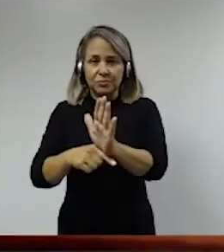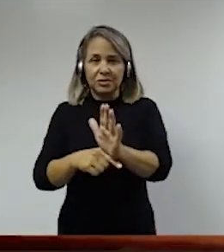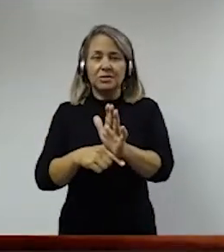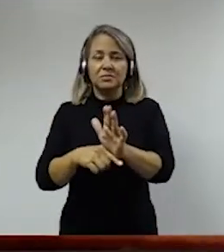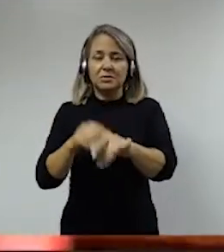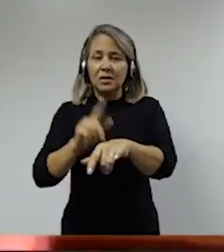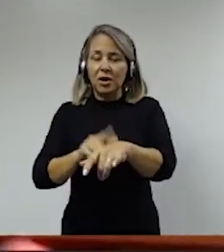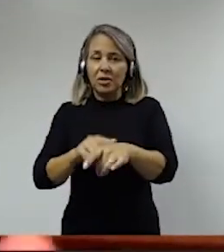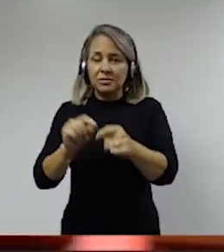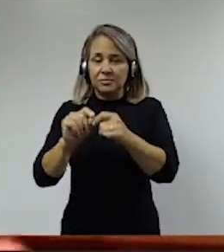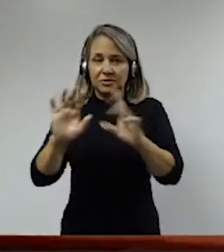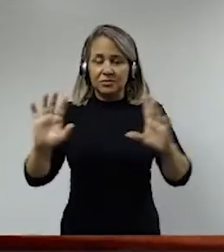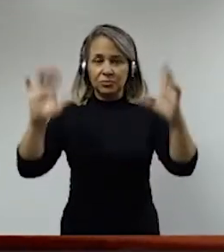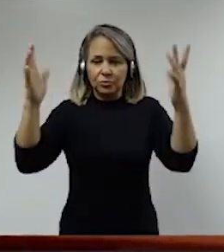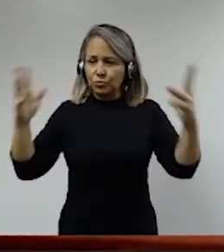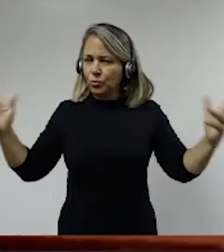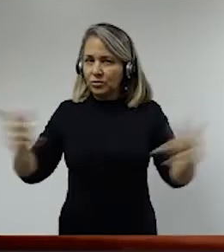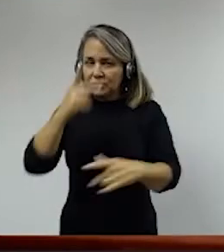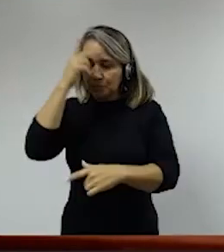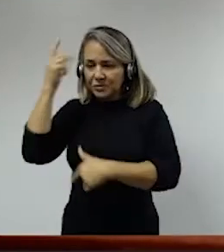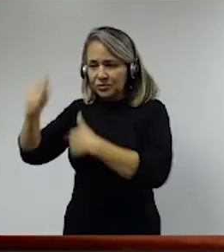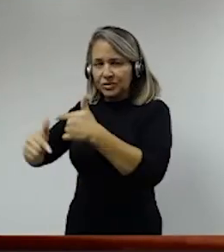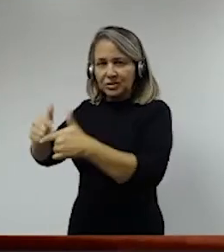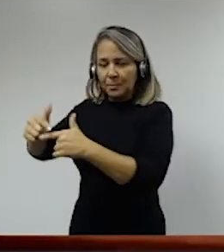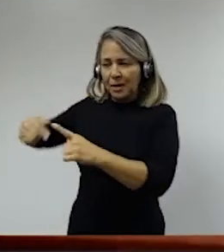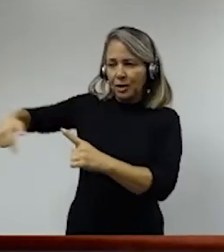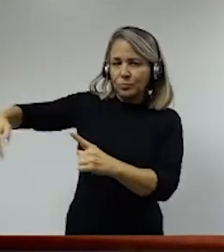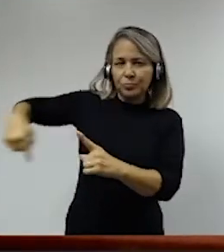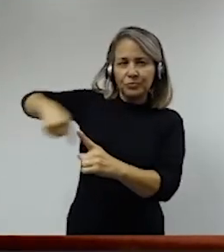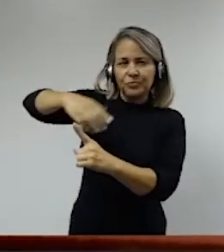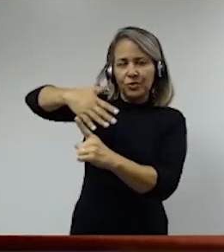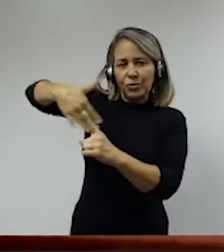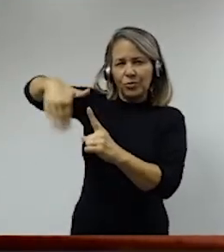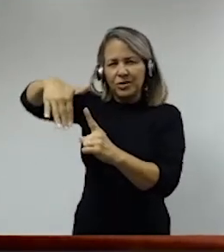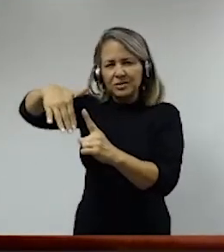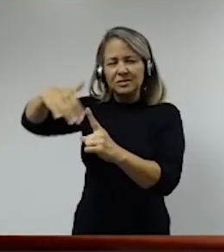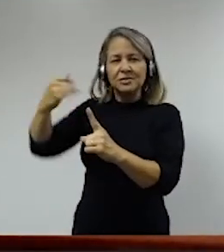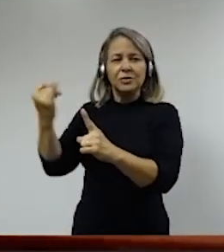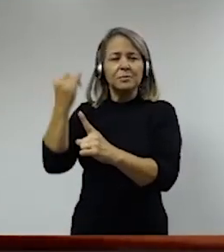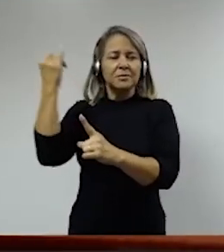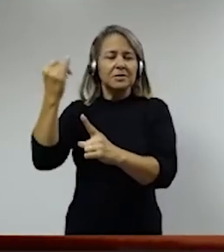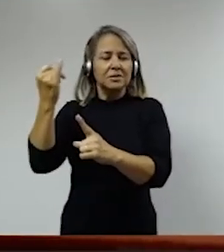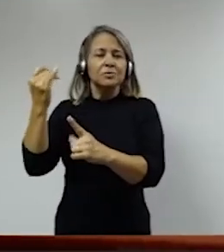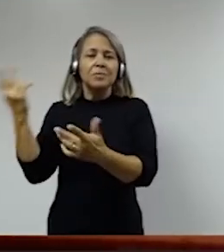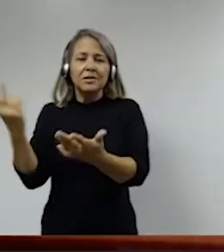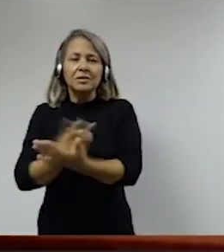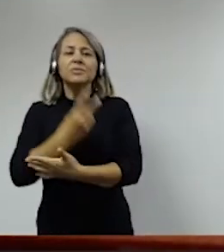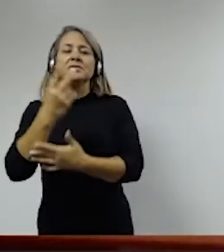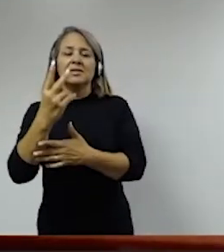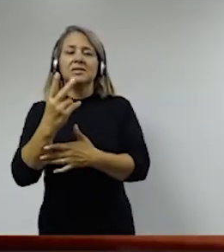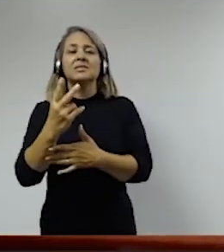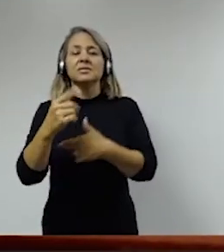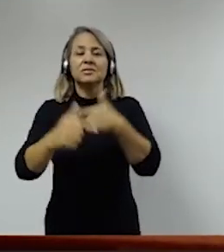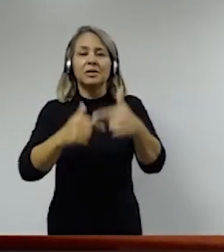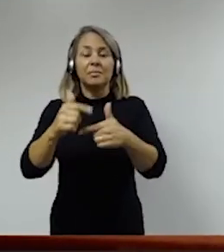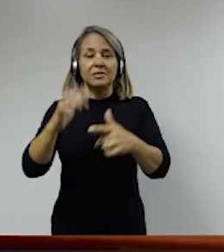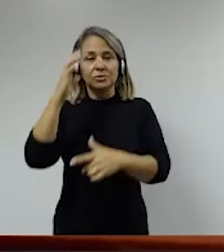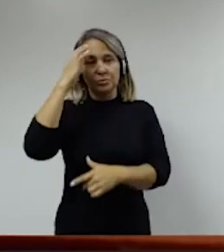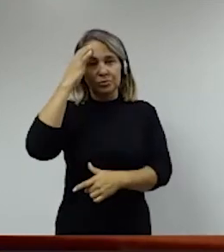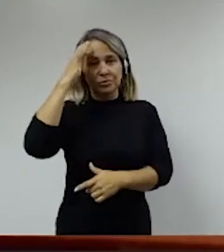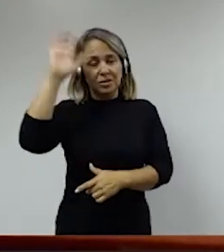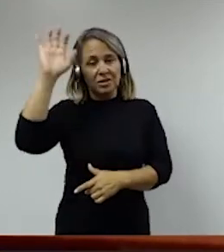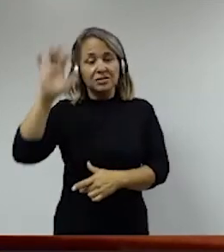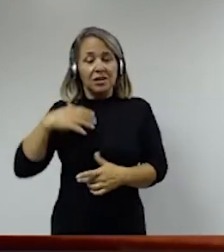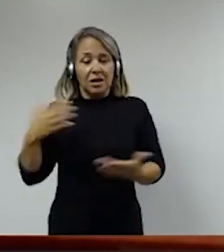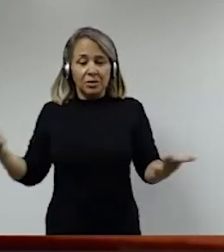enfim, dessas pessoas todas que são essenciais para que a atividade cultural aconteça, que hoje estão